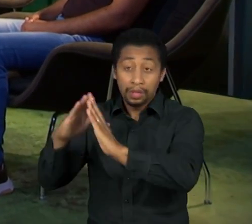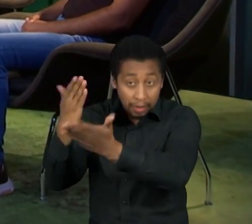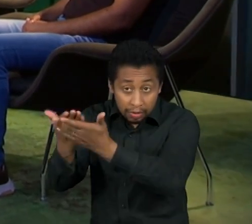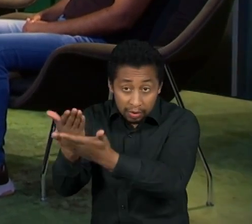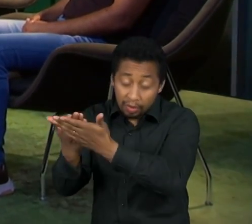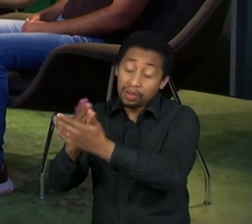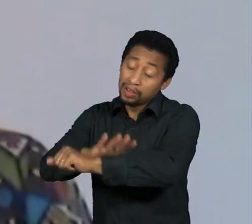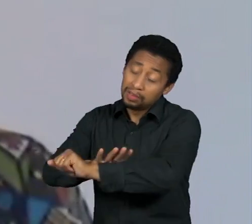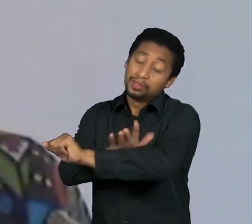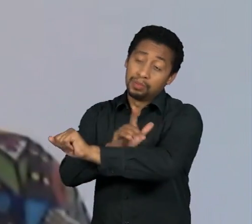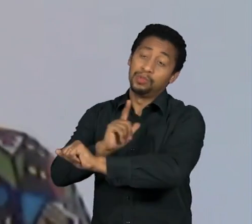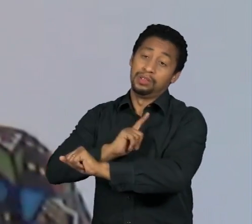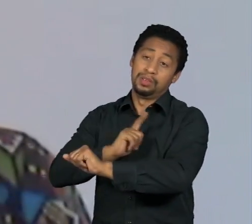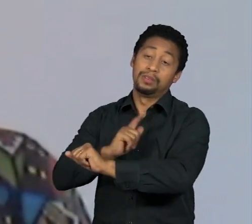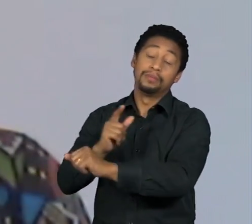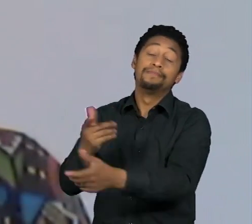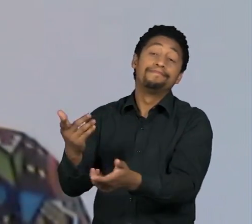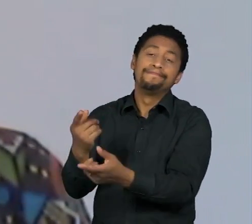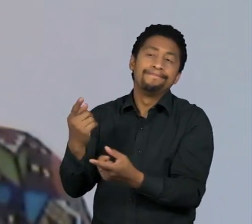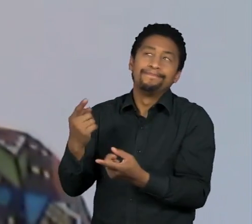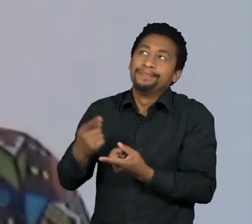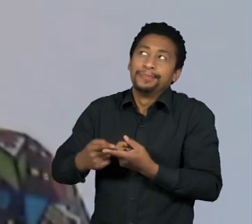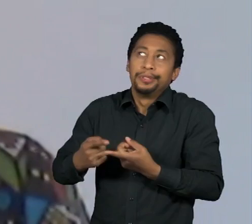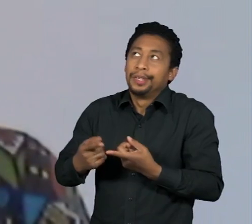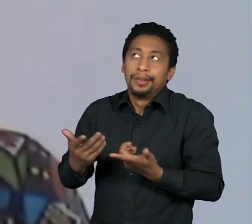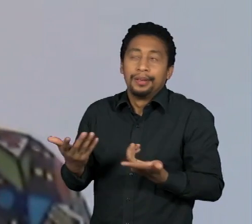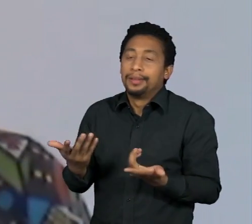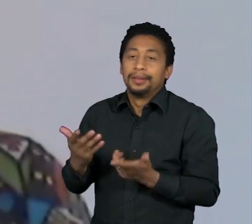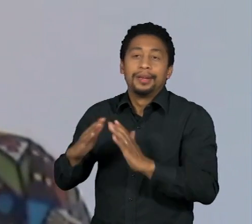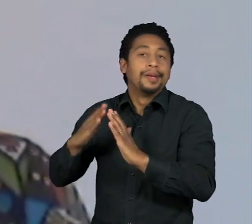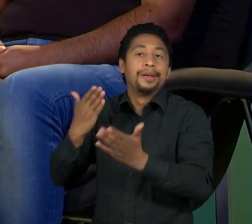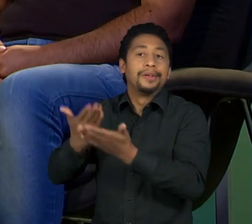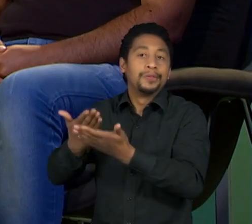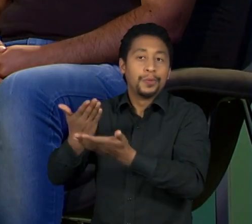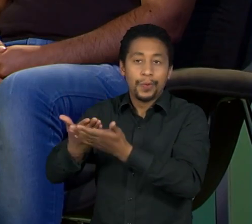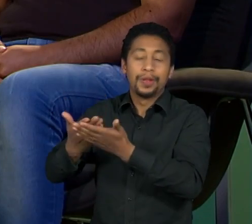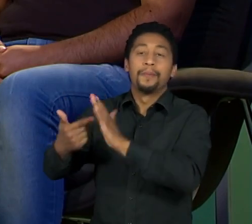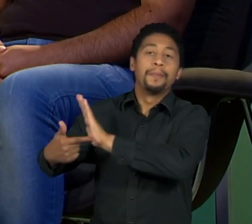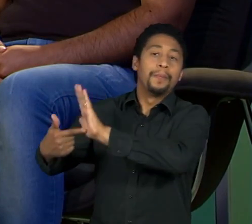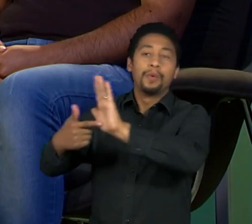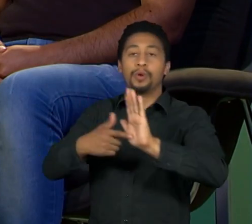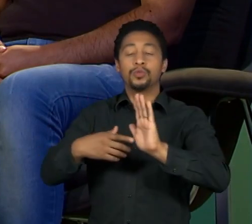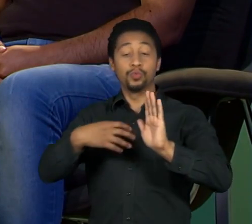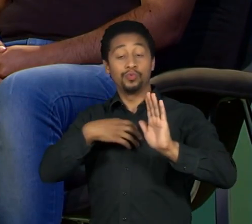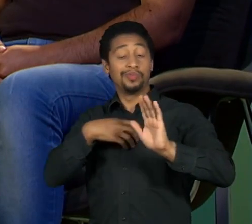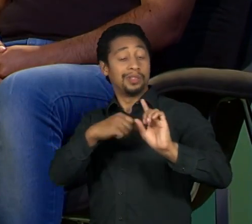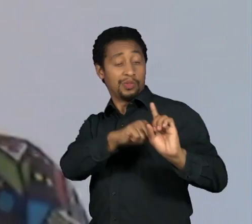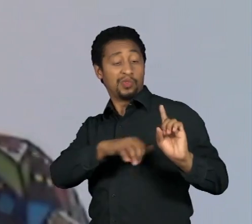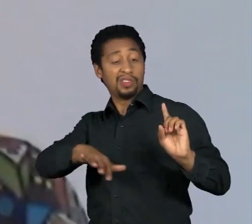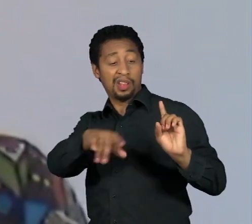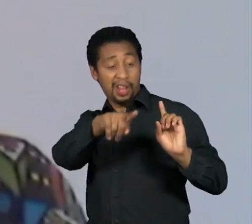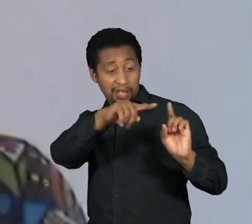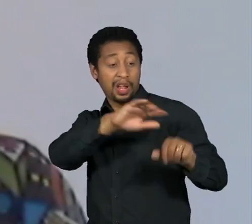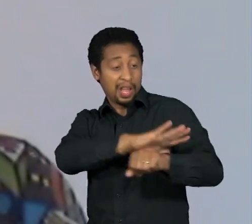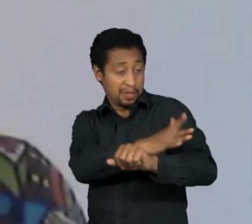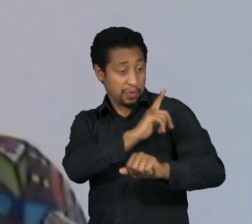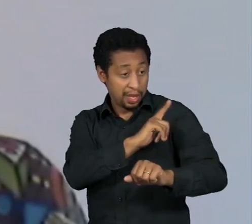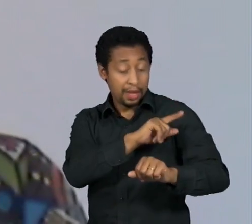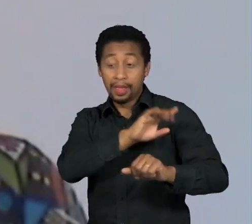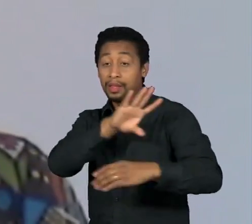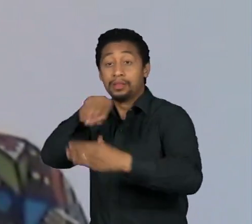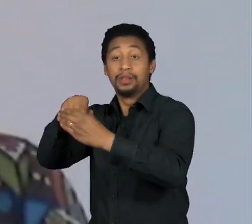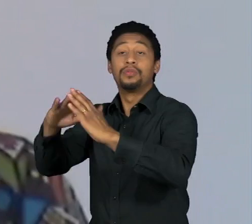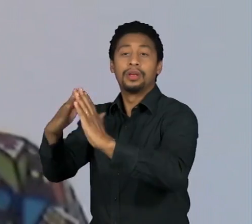momentos, porque a escola é uma instituição que reproduz muito dos valores sociais e essa diferença de tratamento das crianças no